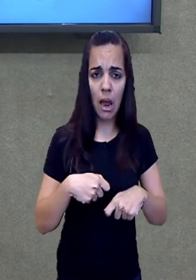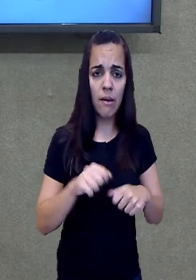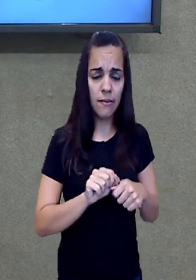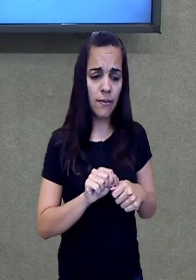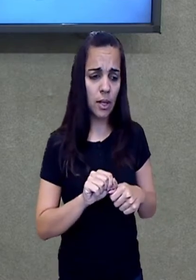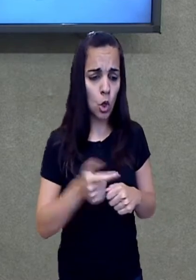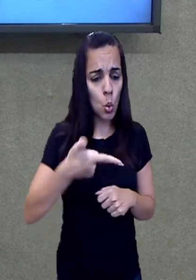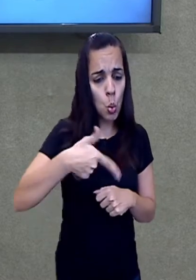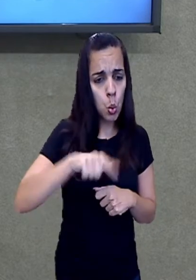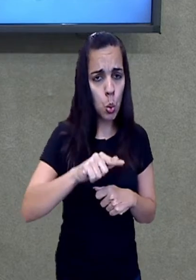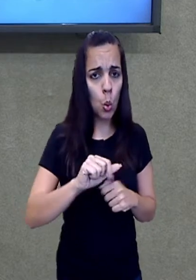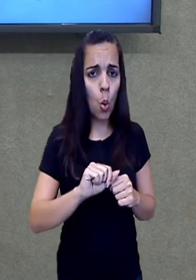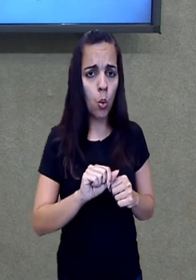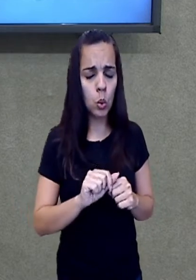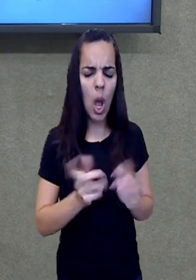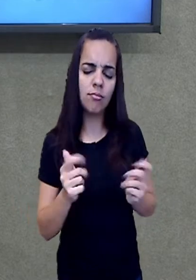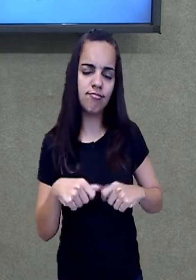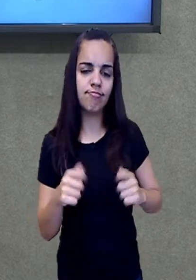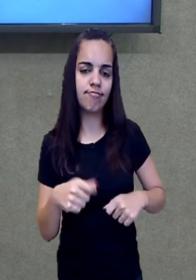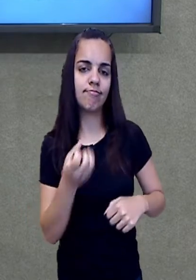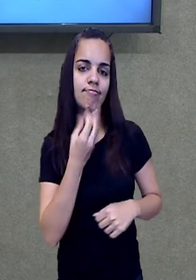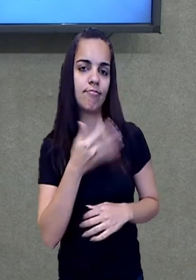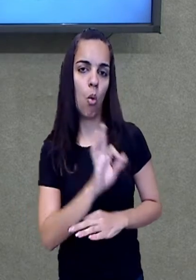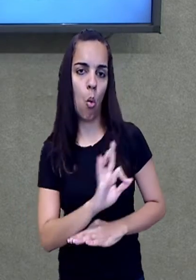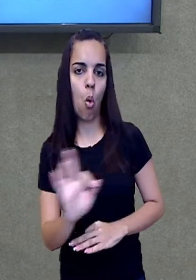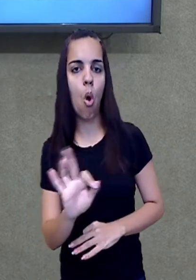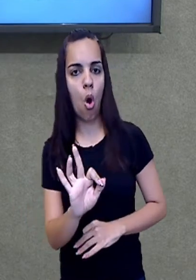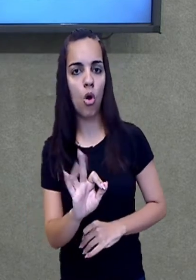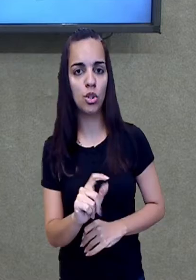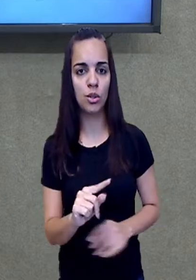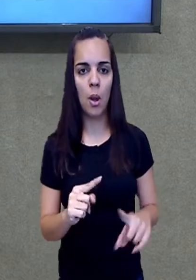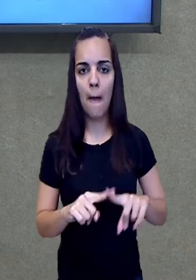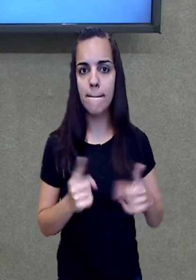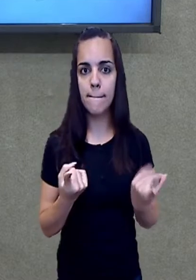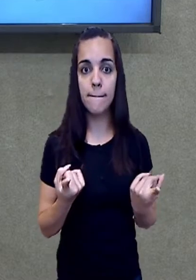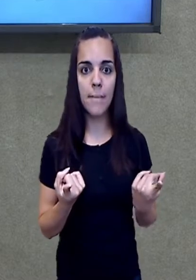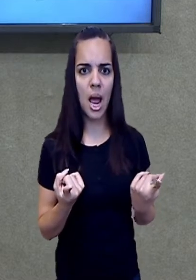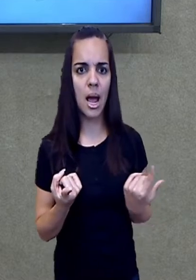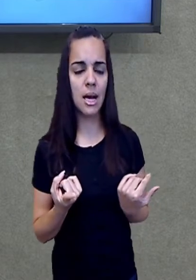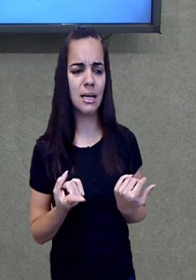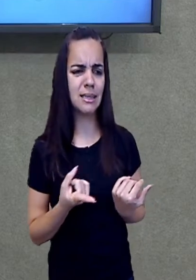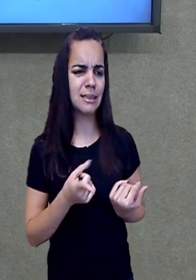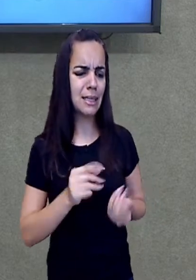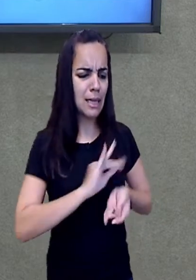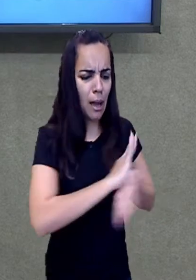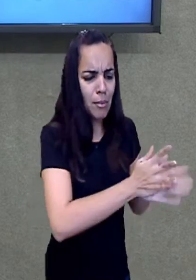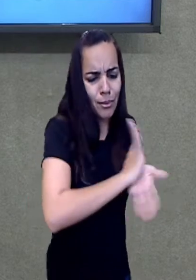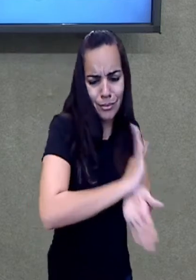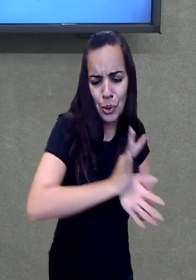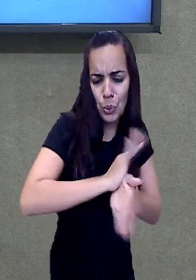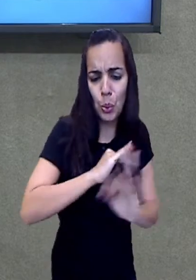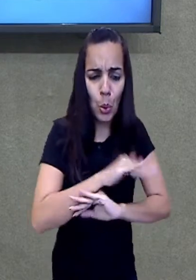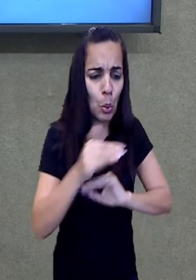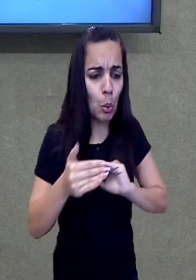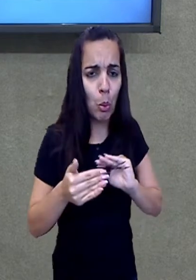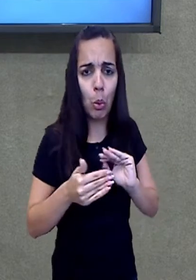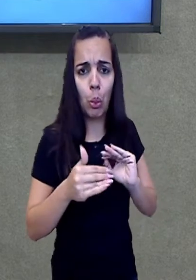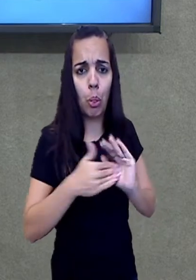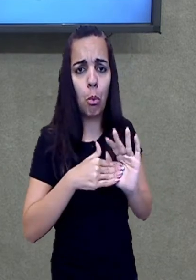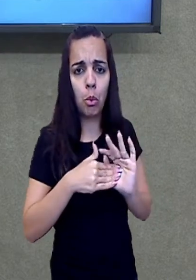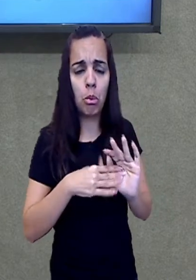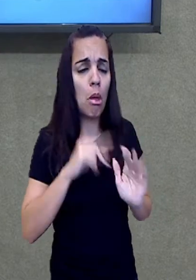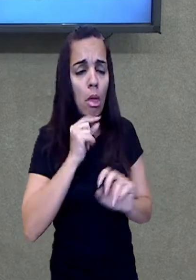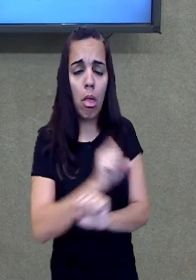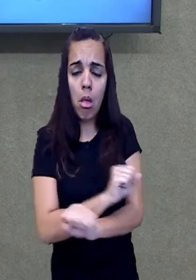renovar, daria certo, mas eles acabam usando tudo, esgotando e abrindo cada vez mais